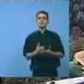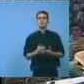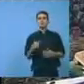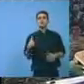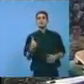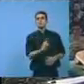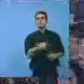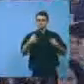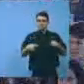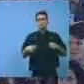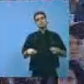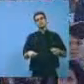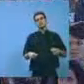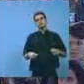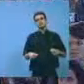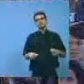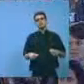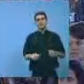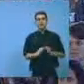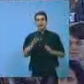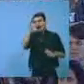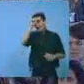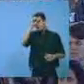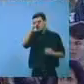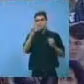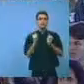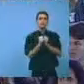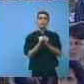nós precisamos passar por esse processo de Jesus.